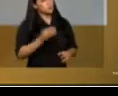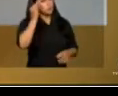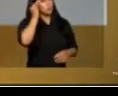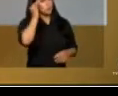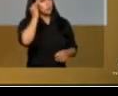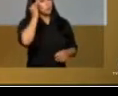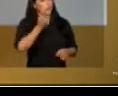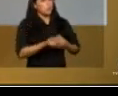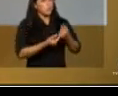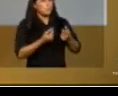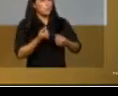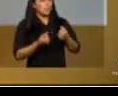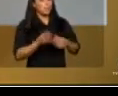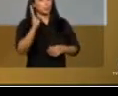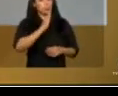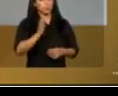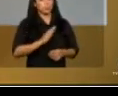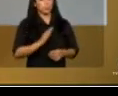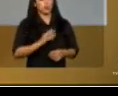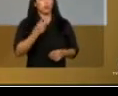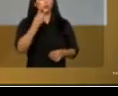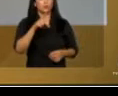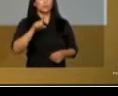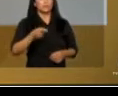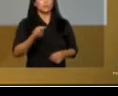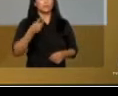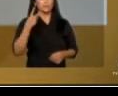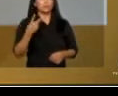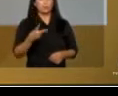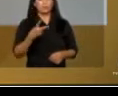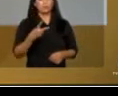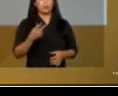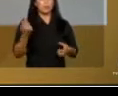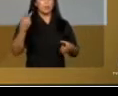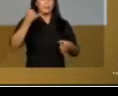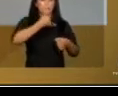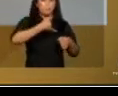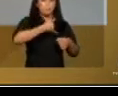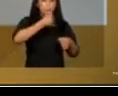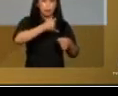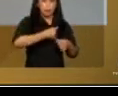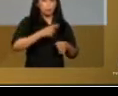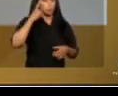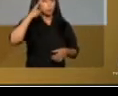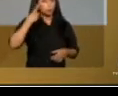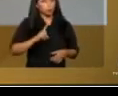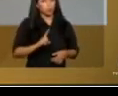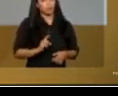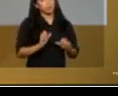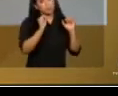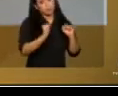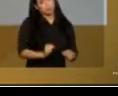seria plenamente atendido por 2,2 milhões de barris de petróleo por dia, que é a capacidade de refino